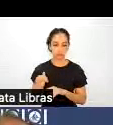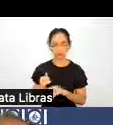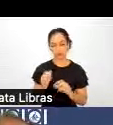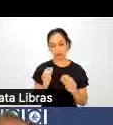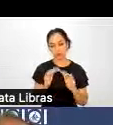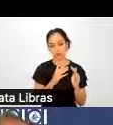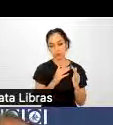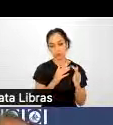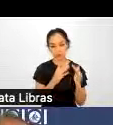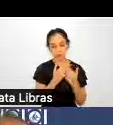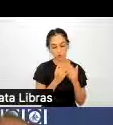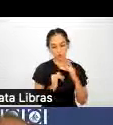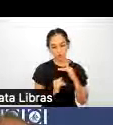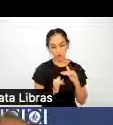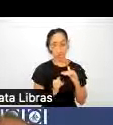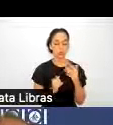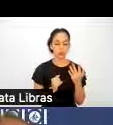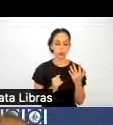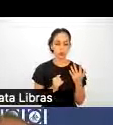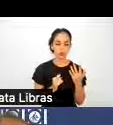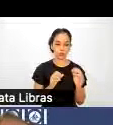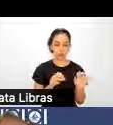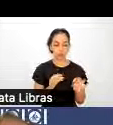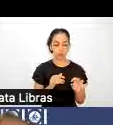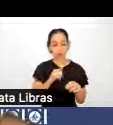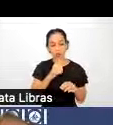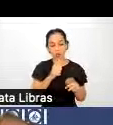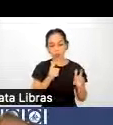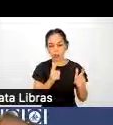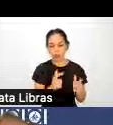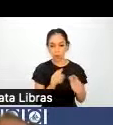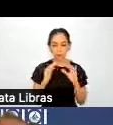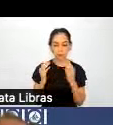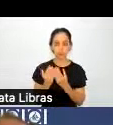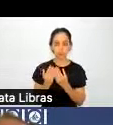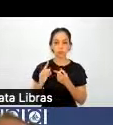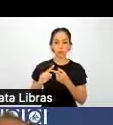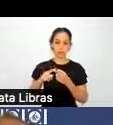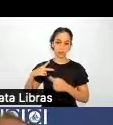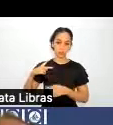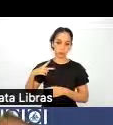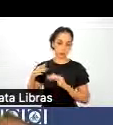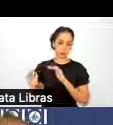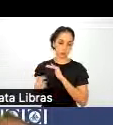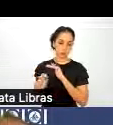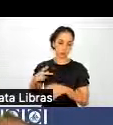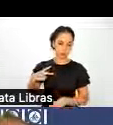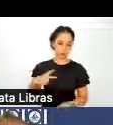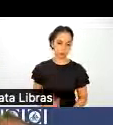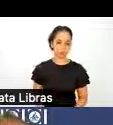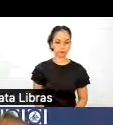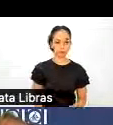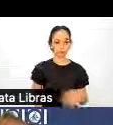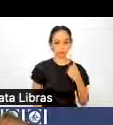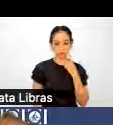análise para a escolha do local, a comunidade, o setor privado também se envolveram. O antes e depois